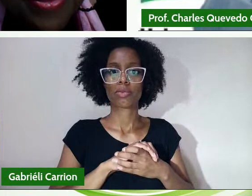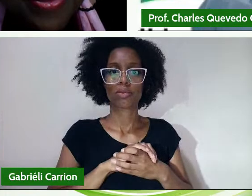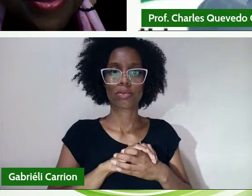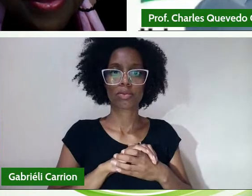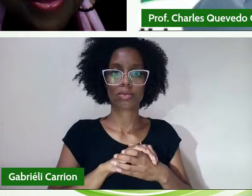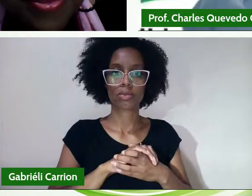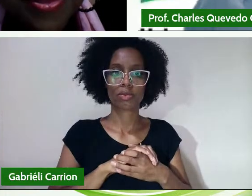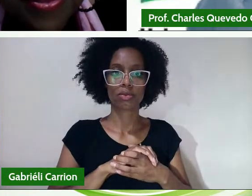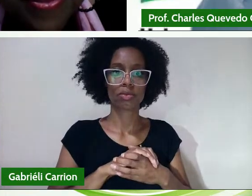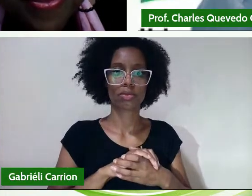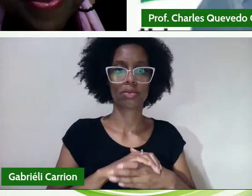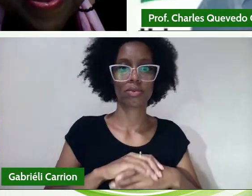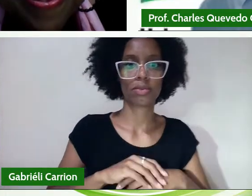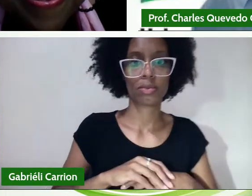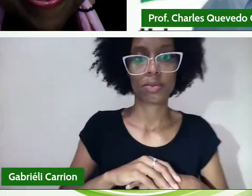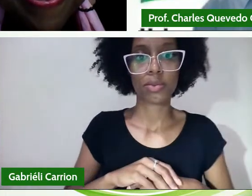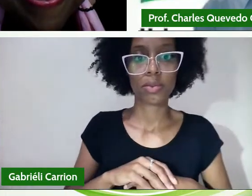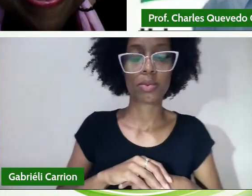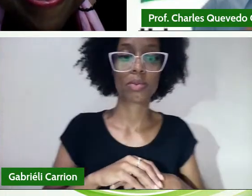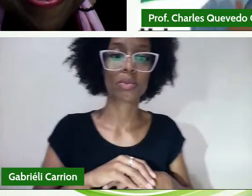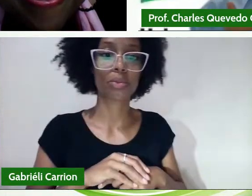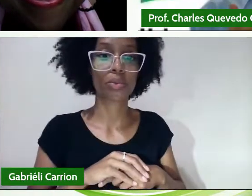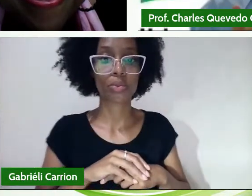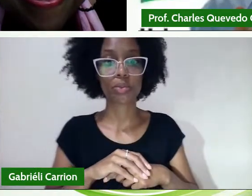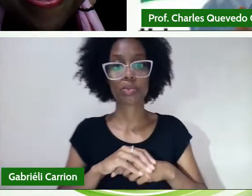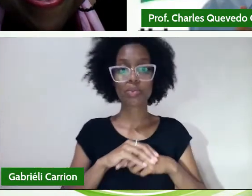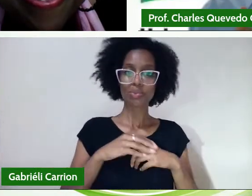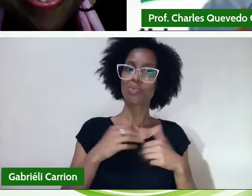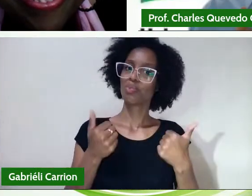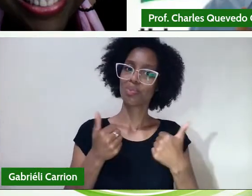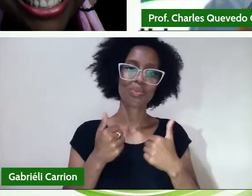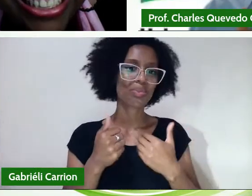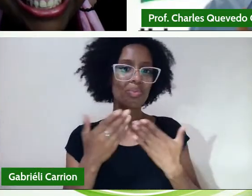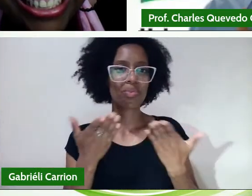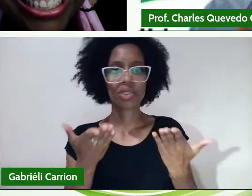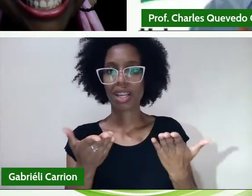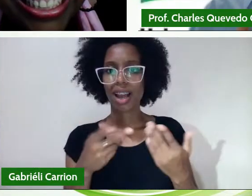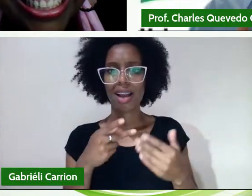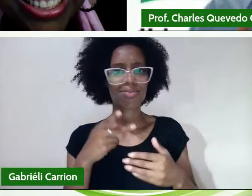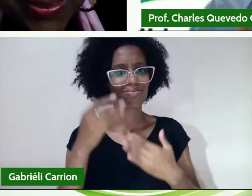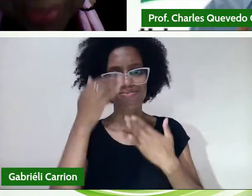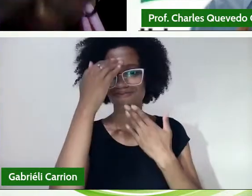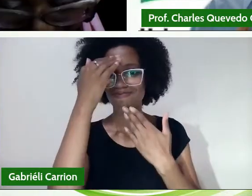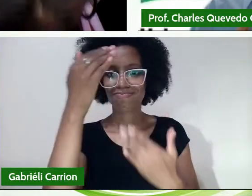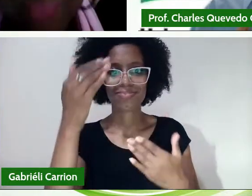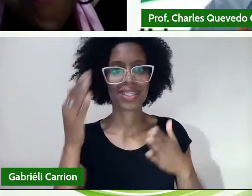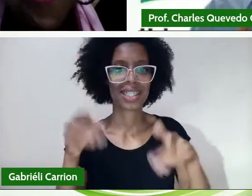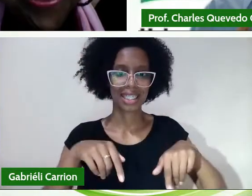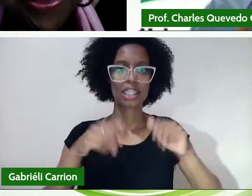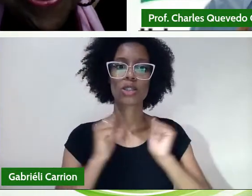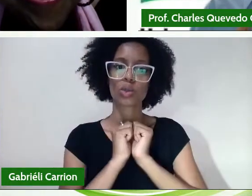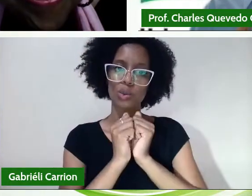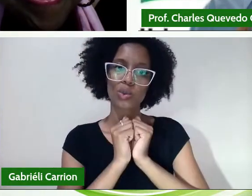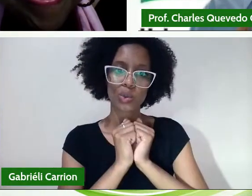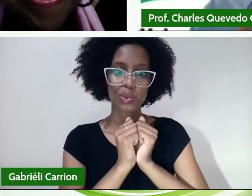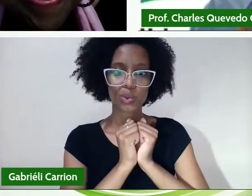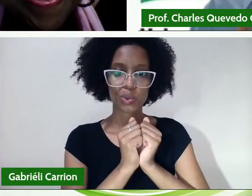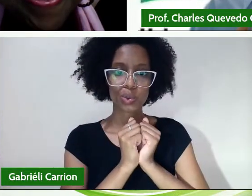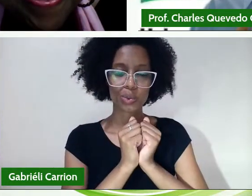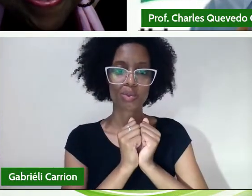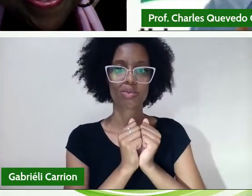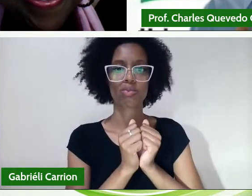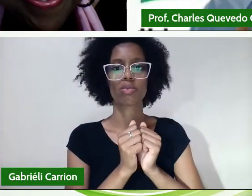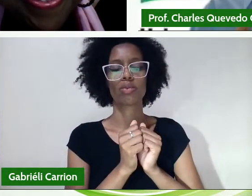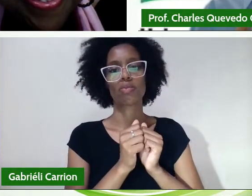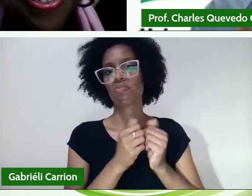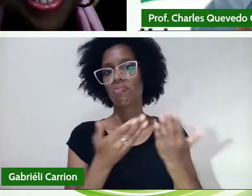Bom, professora, olha, assim, não temos mais palavras, acho, para agradecer a sua presença, né? Para mim, pelo menos, acho que